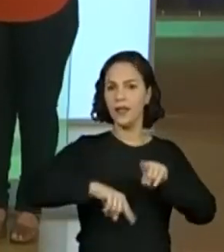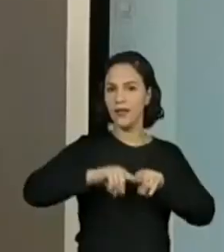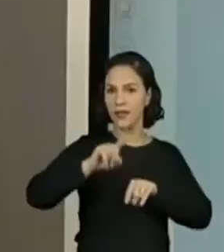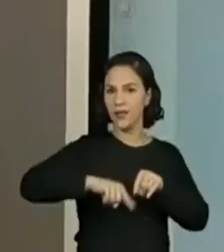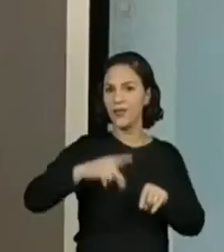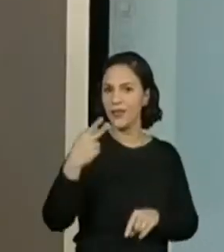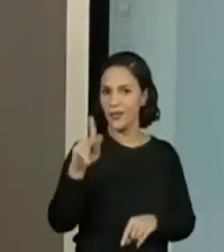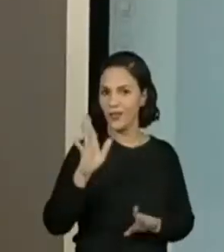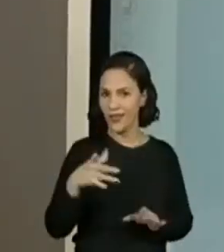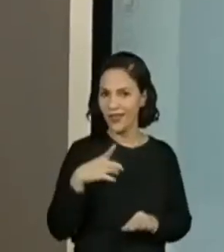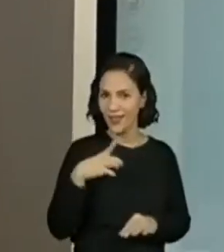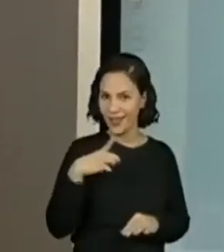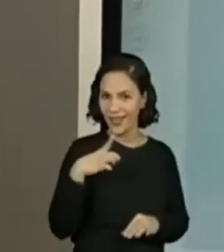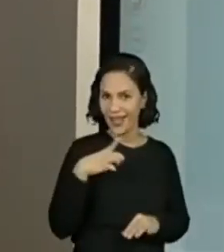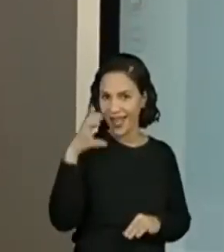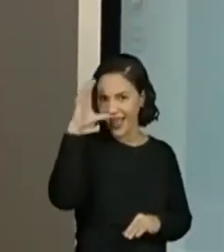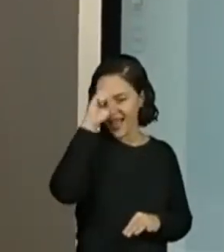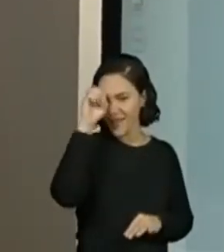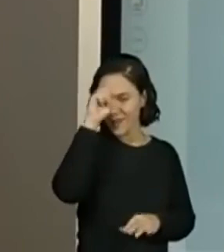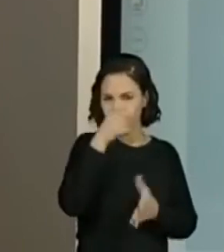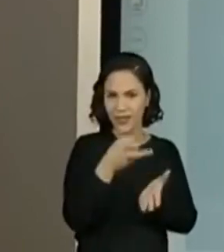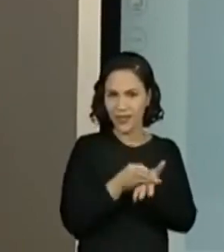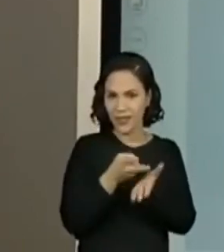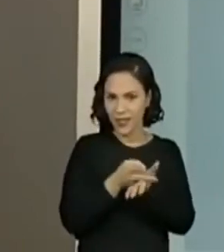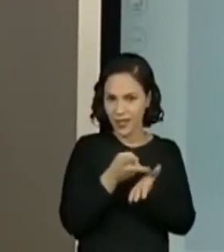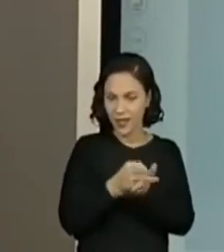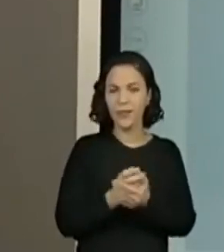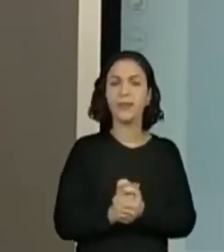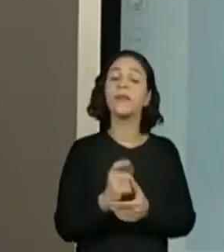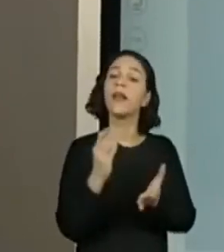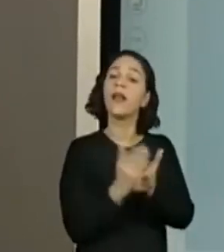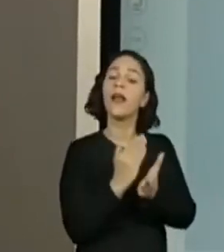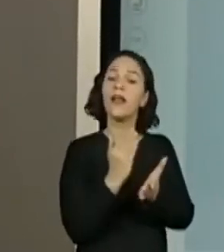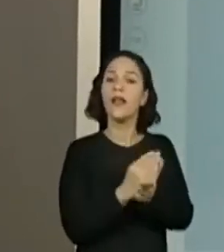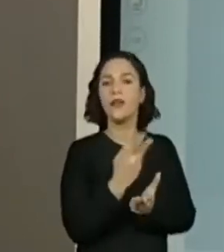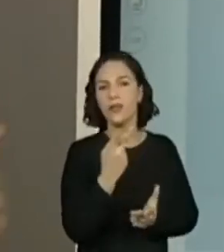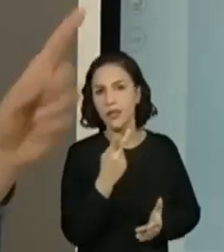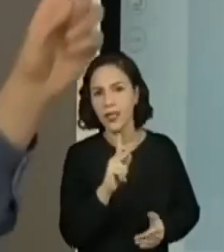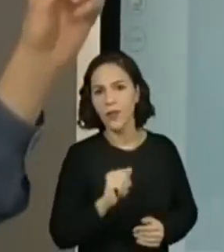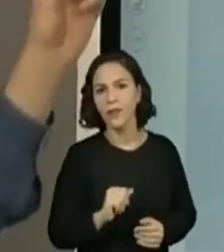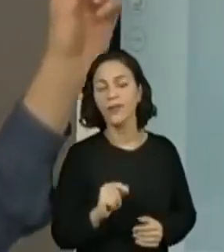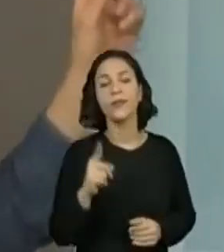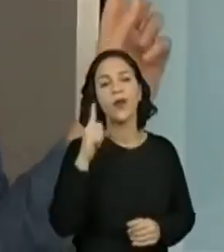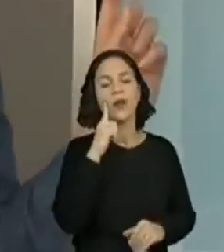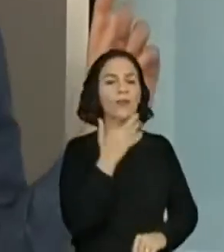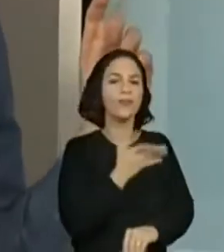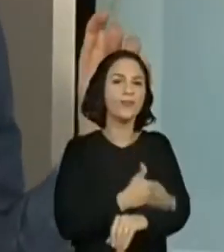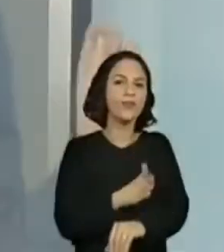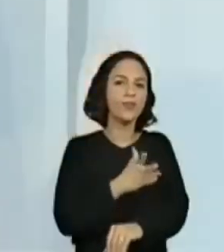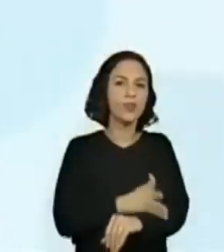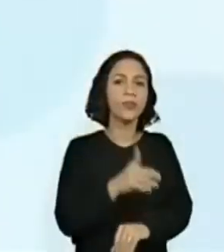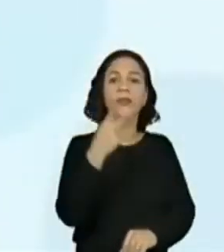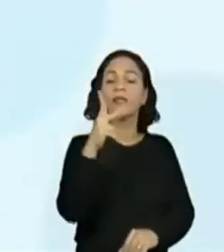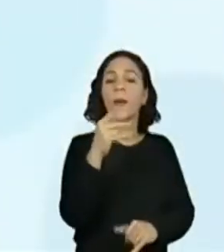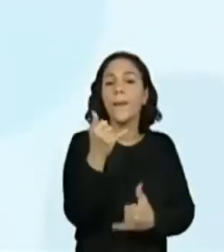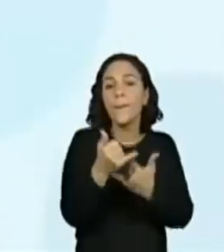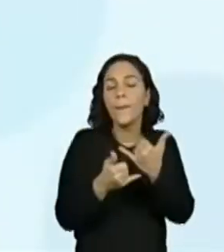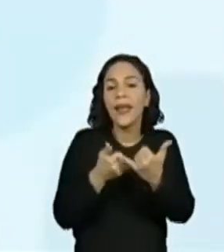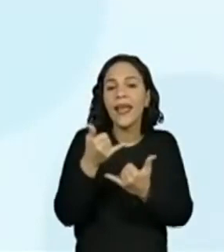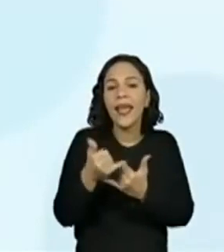Sempre que vocês têm, porque eu sei que tem um espaço, ou no caderno de vocês, você vai escrever brinquedo